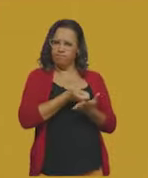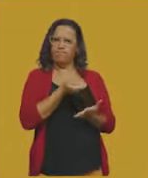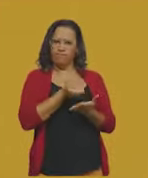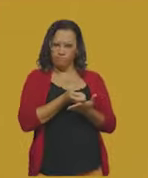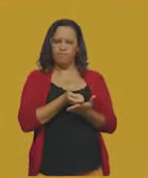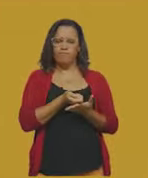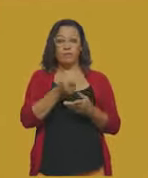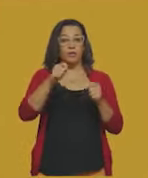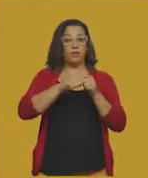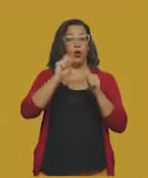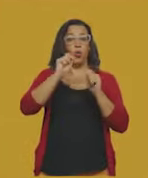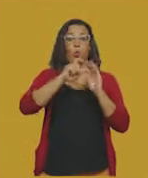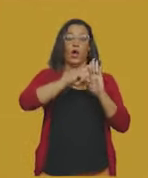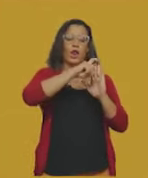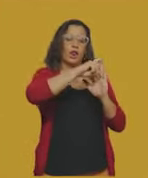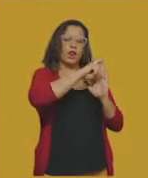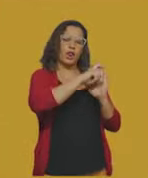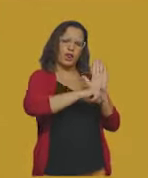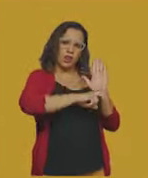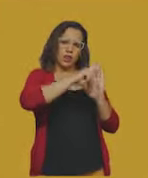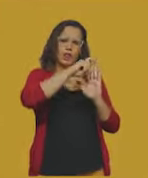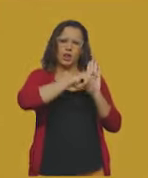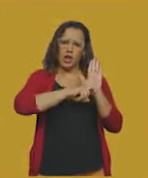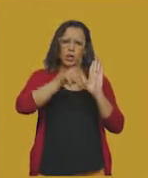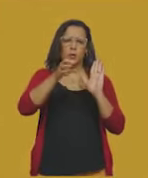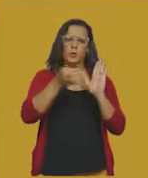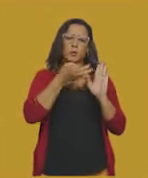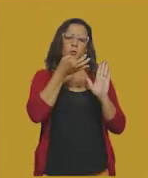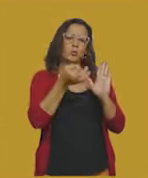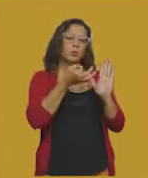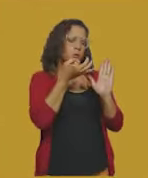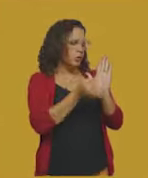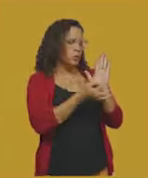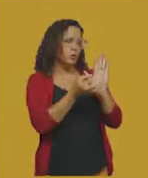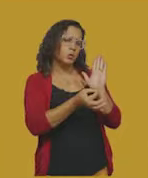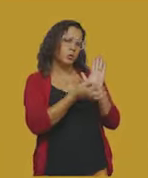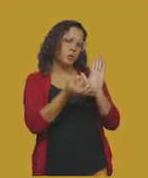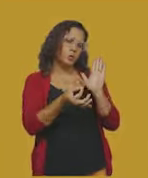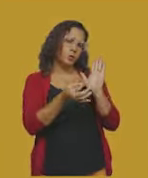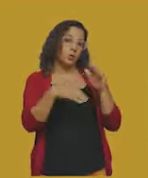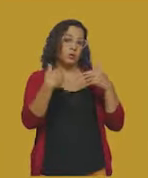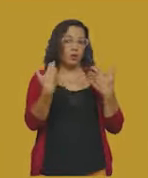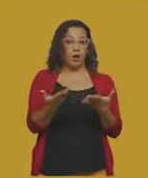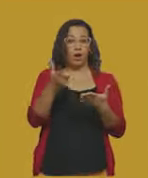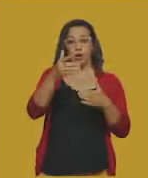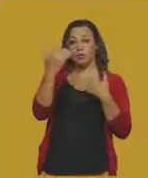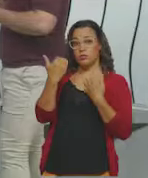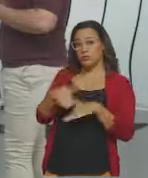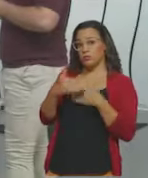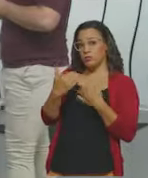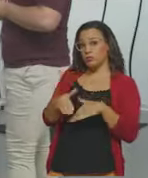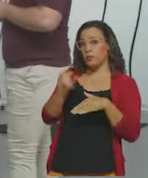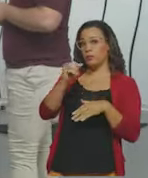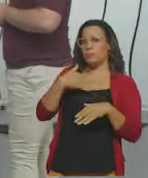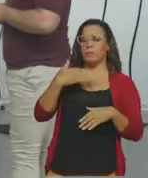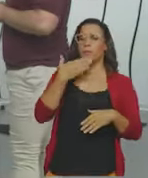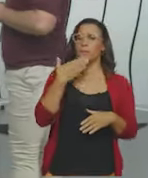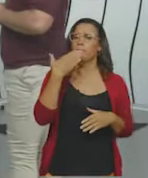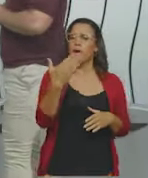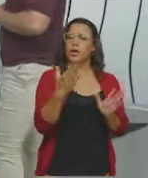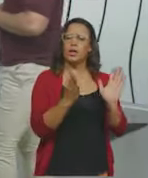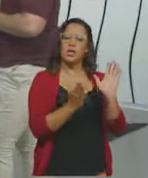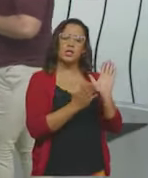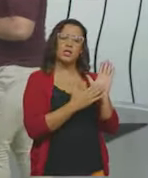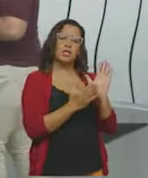façam um texto dissertativo argumentativo. A diferença é que o exame pede que haja uma proposta